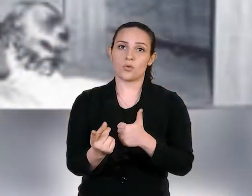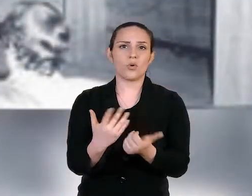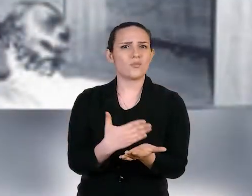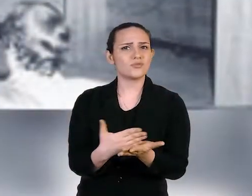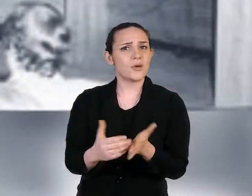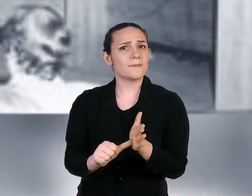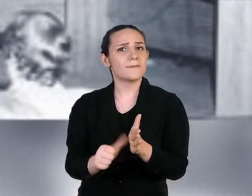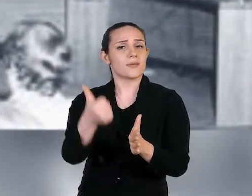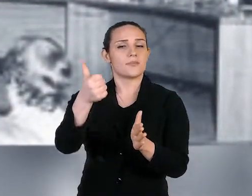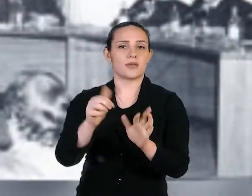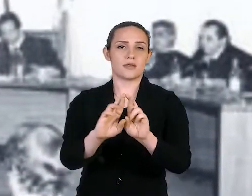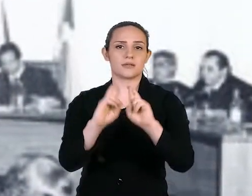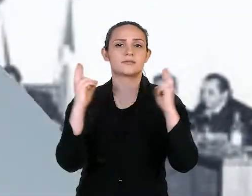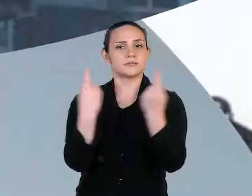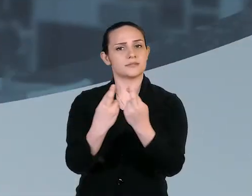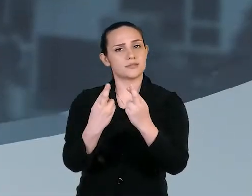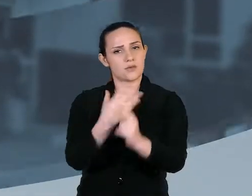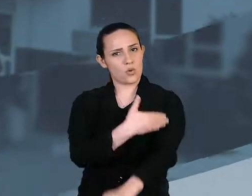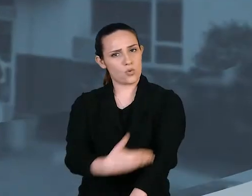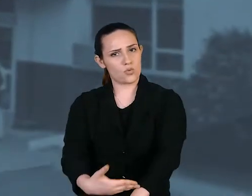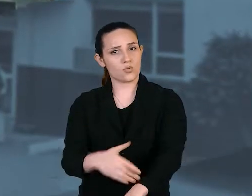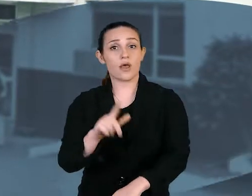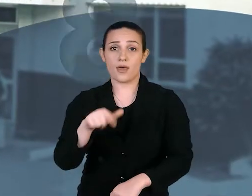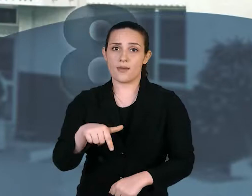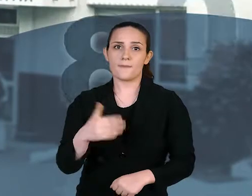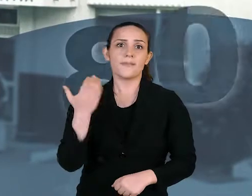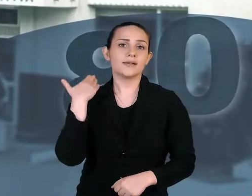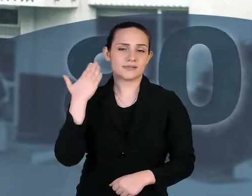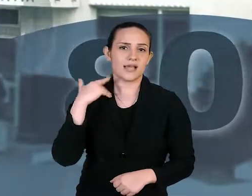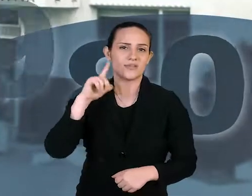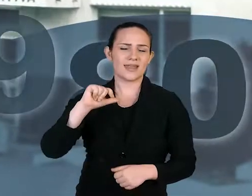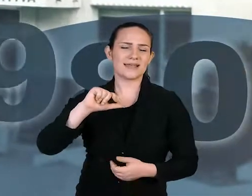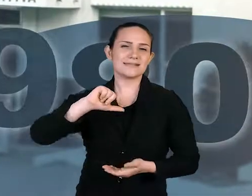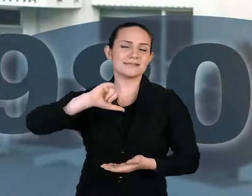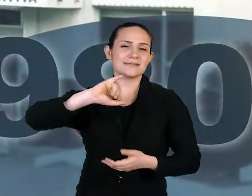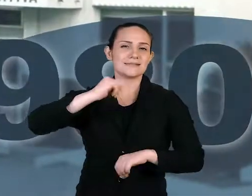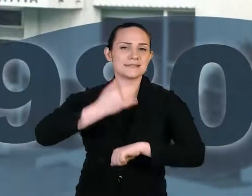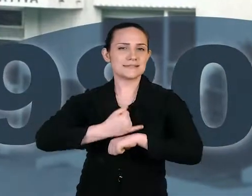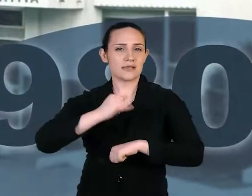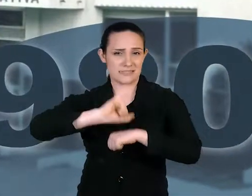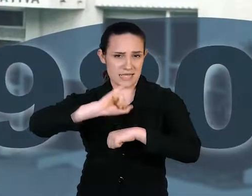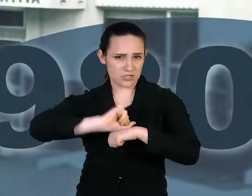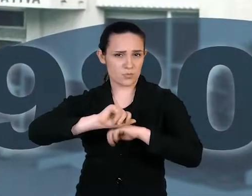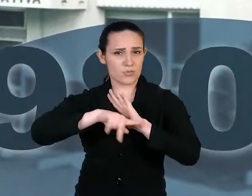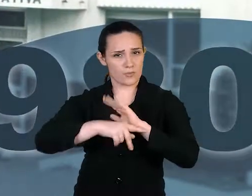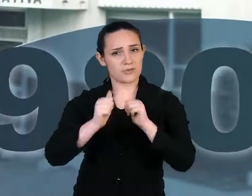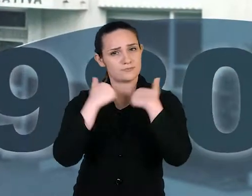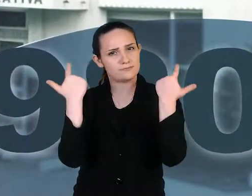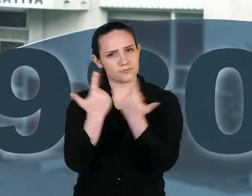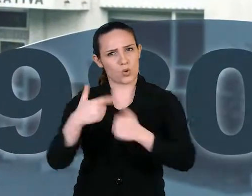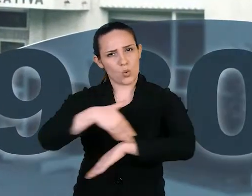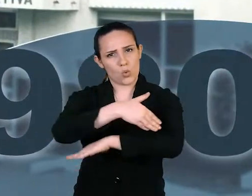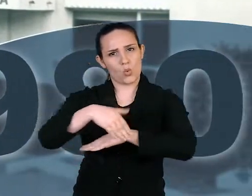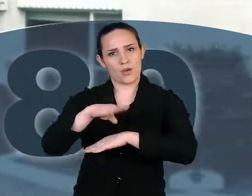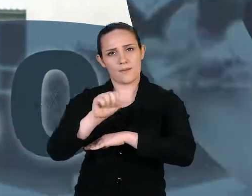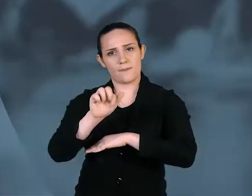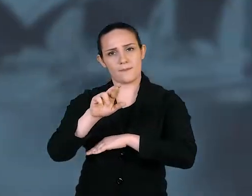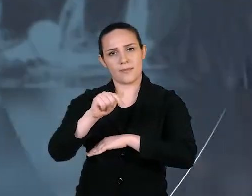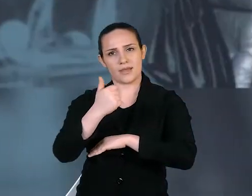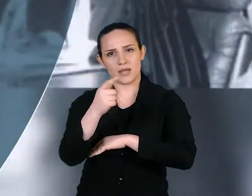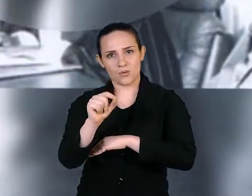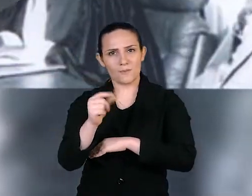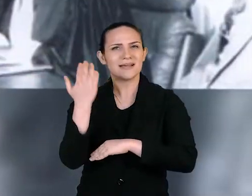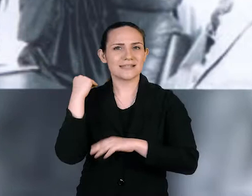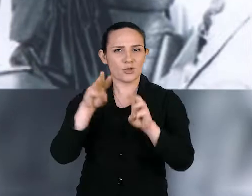sua primeira sessão na antiga sede da Assembleia Legislativa, na Rua Barão do Rio Branco, antigo Museu Dom